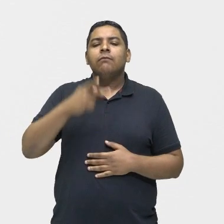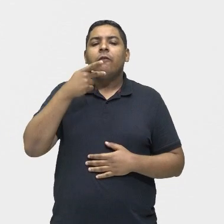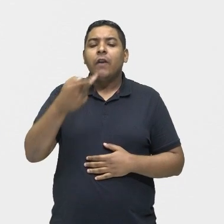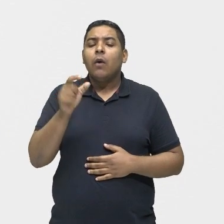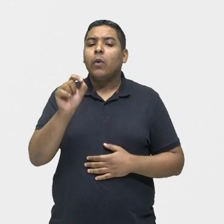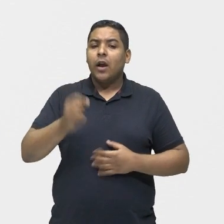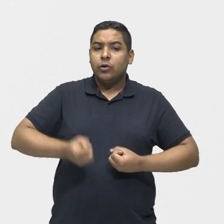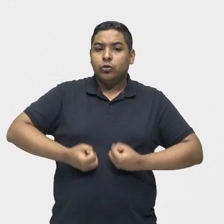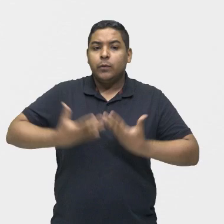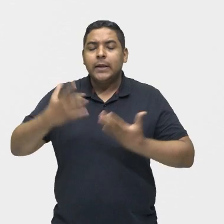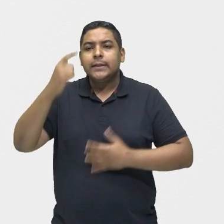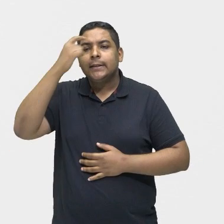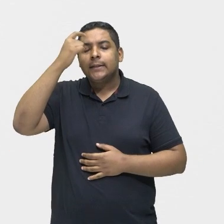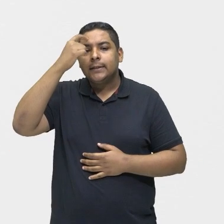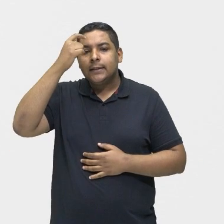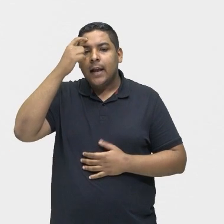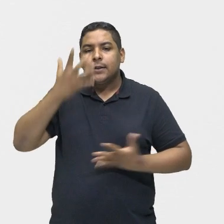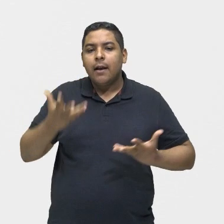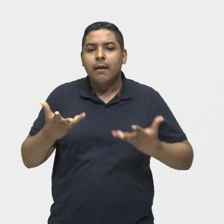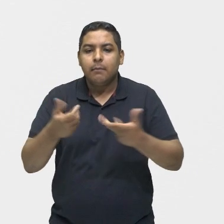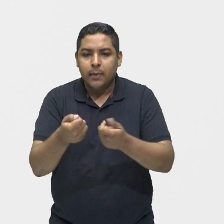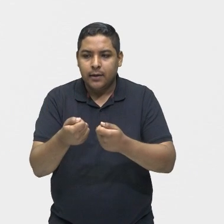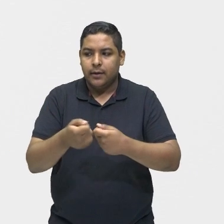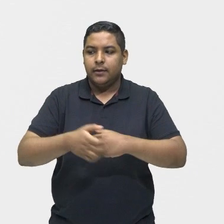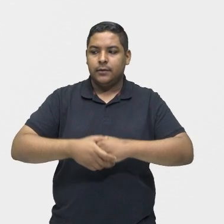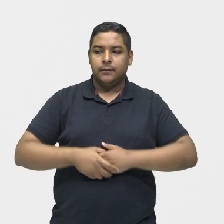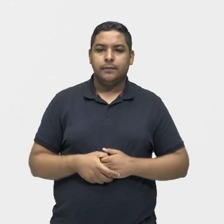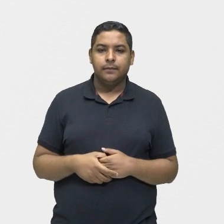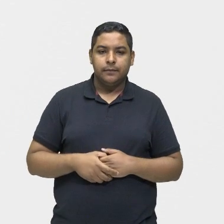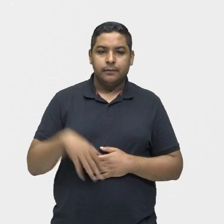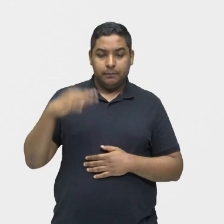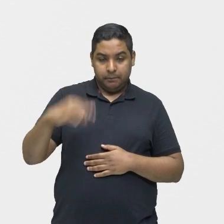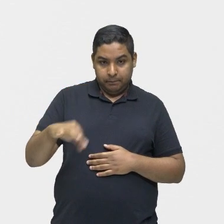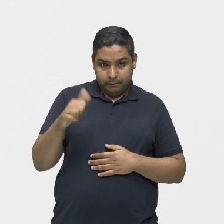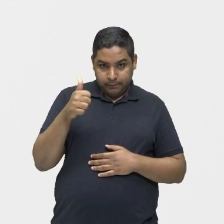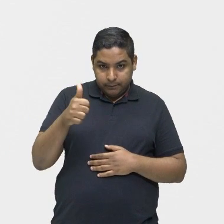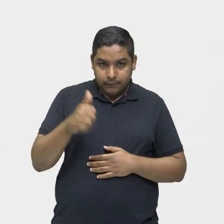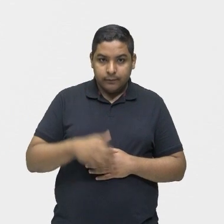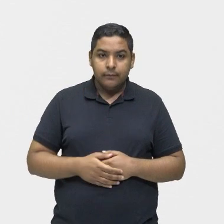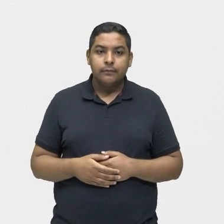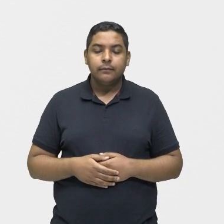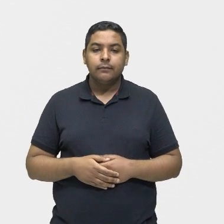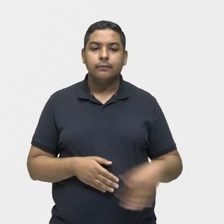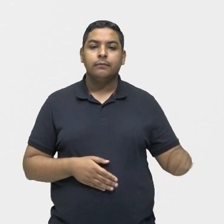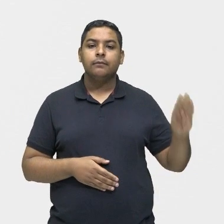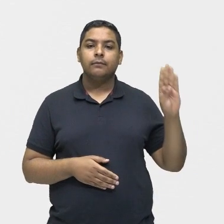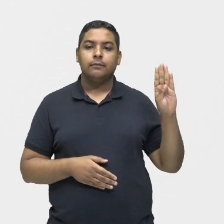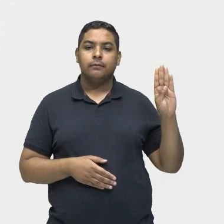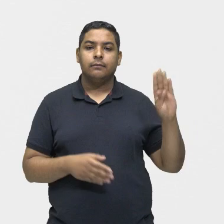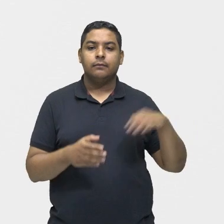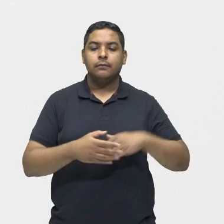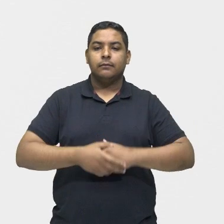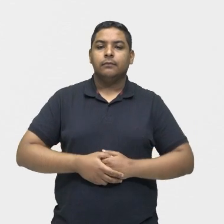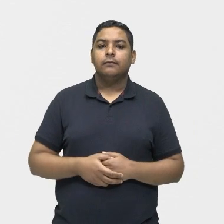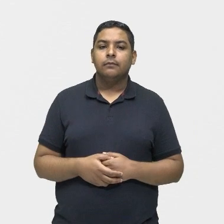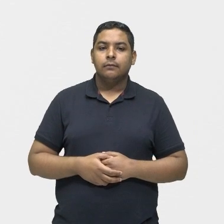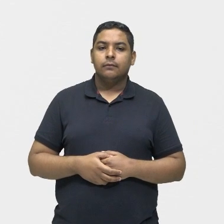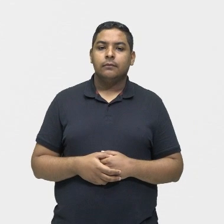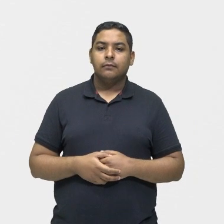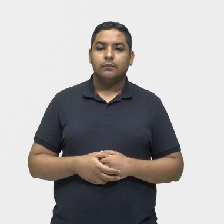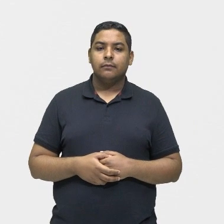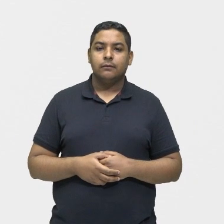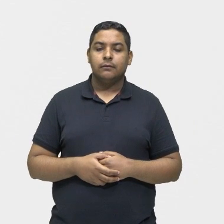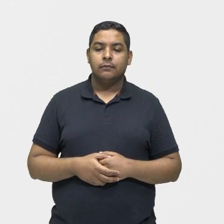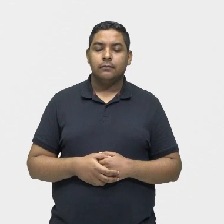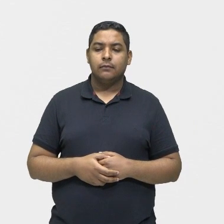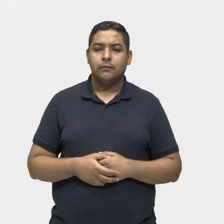expressar essa ideia de habilidade, tá certo? Letra B. Could you do me a favor?